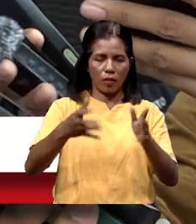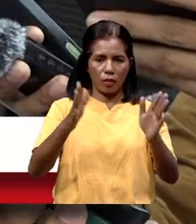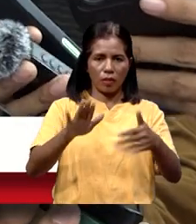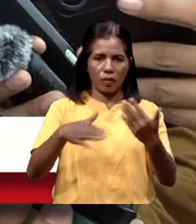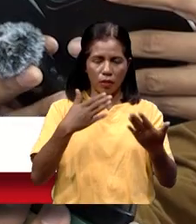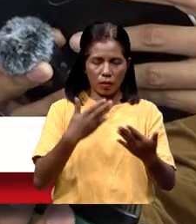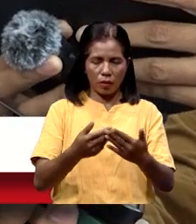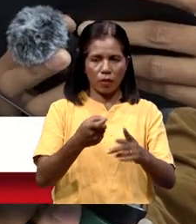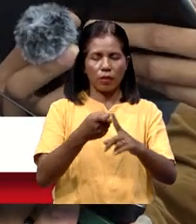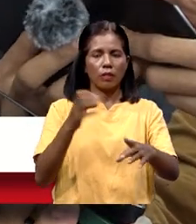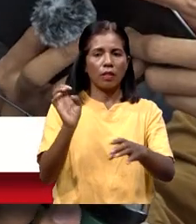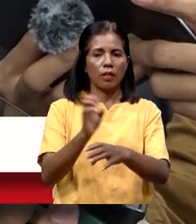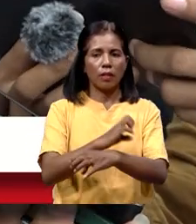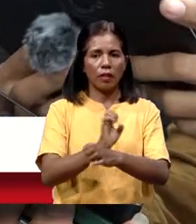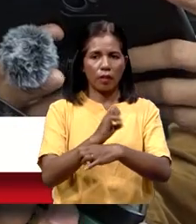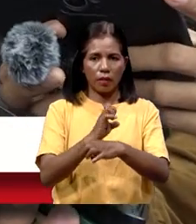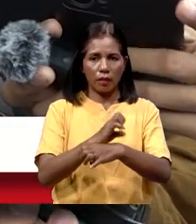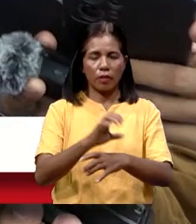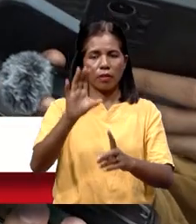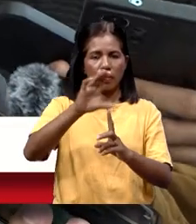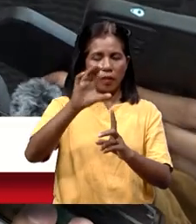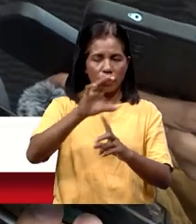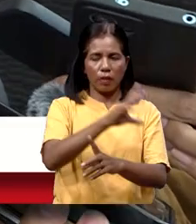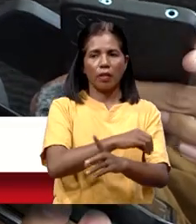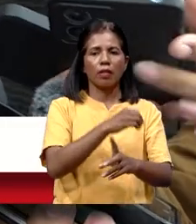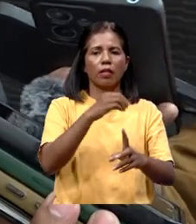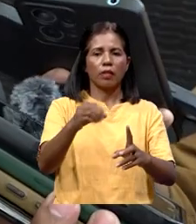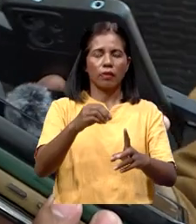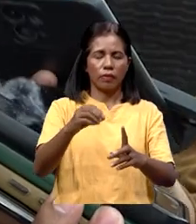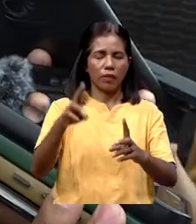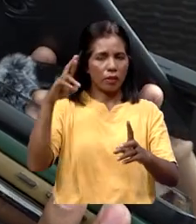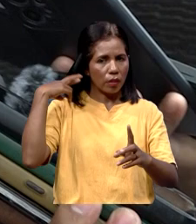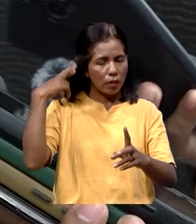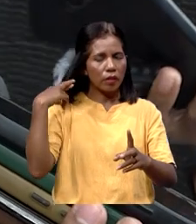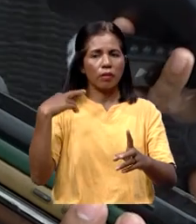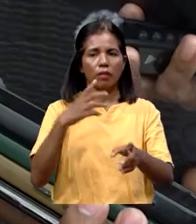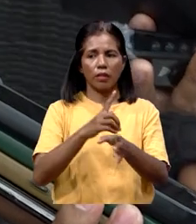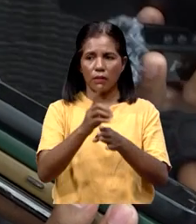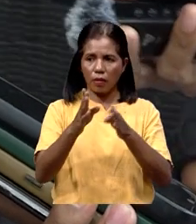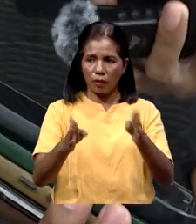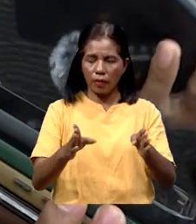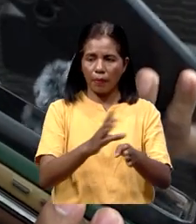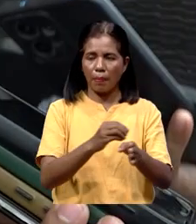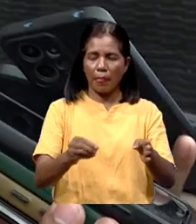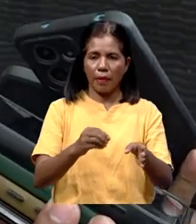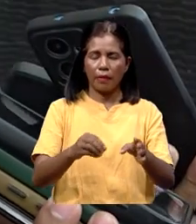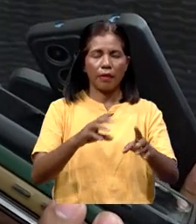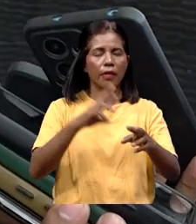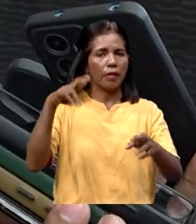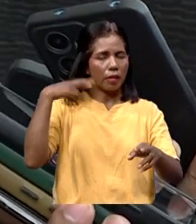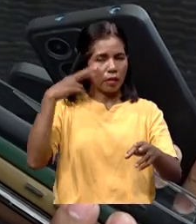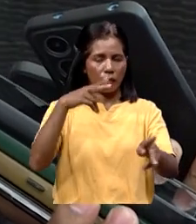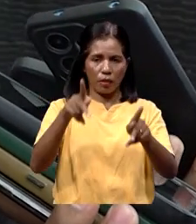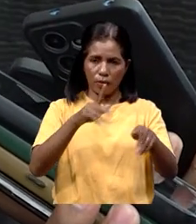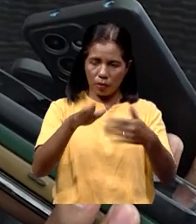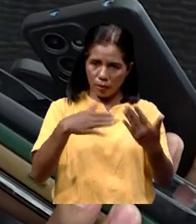husi editor, chefe redação, diretor de informação, nomos gestor rádio comunidade sira,